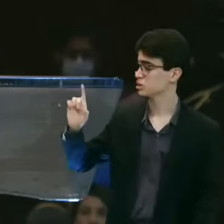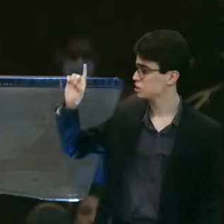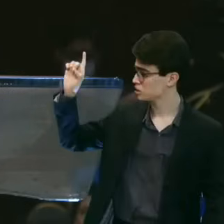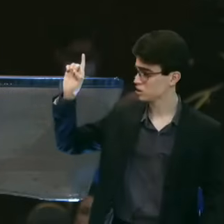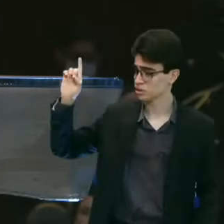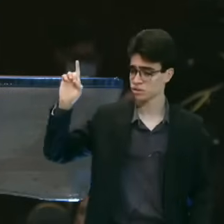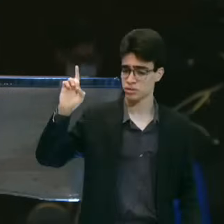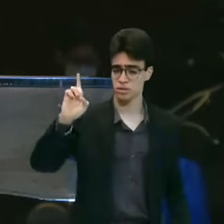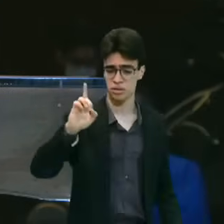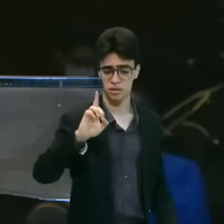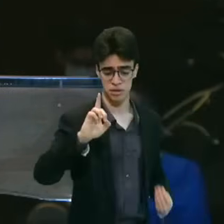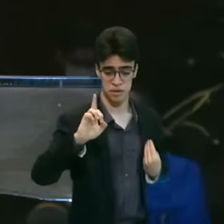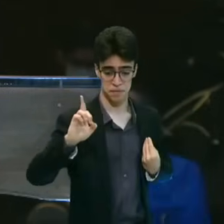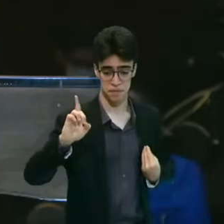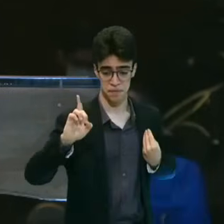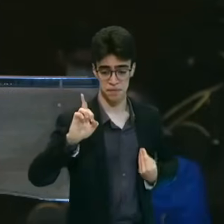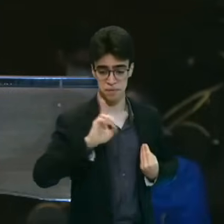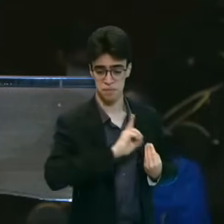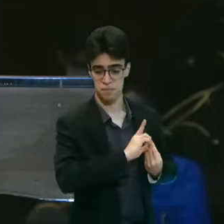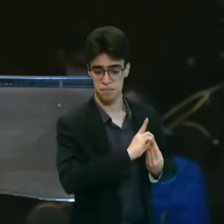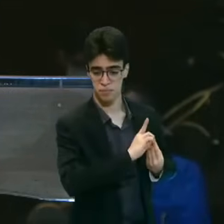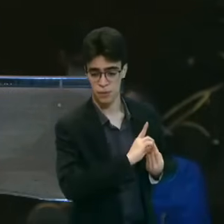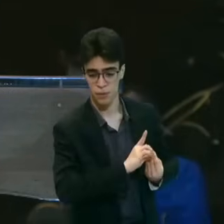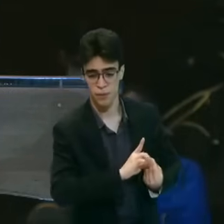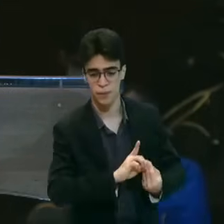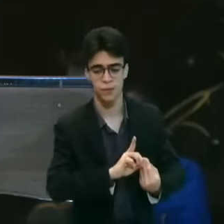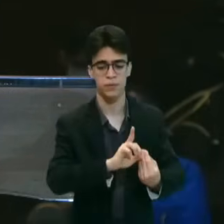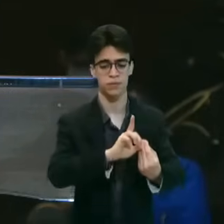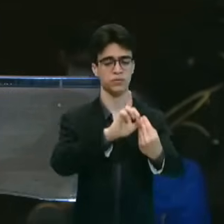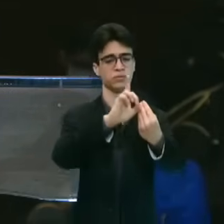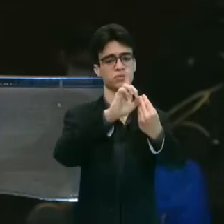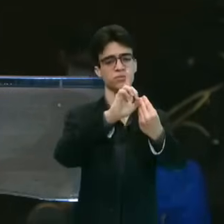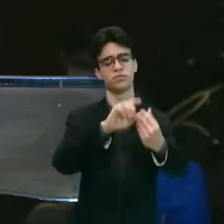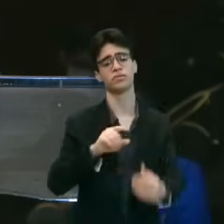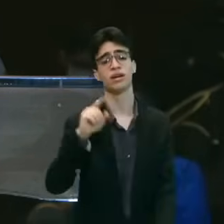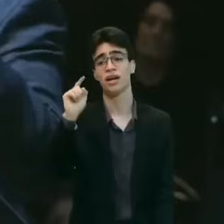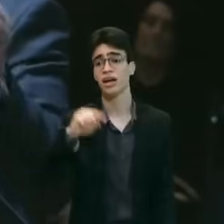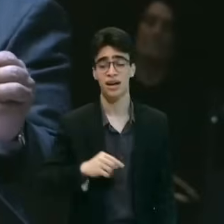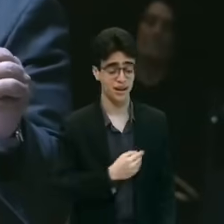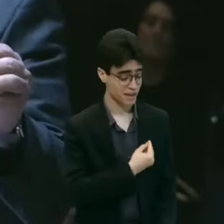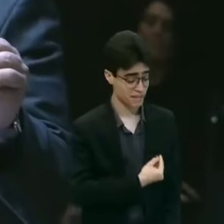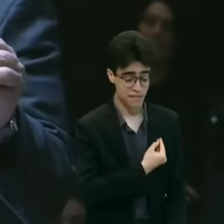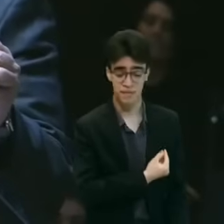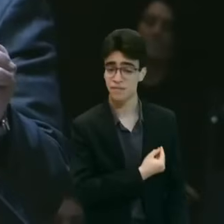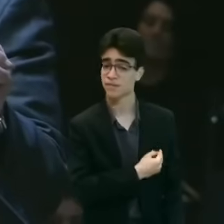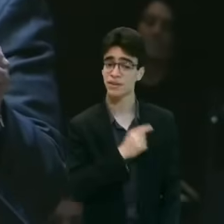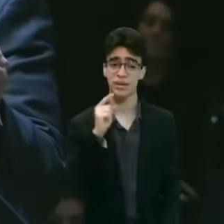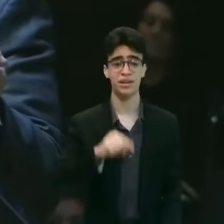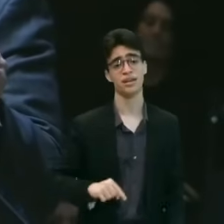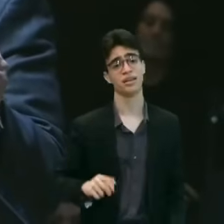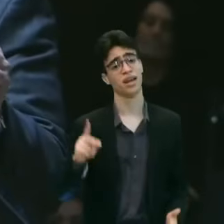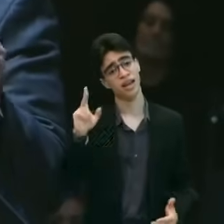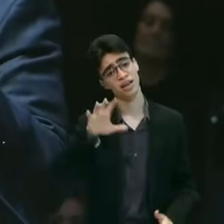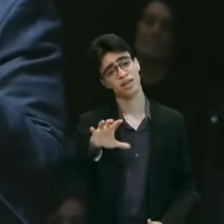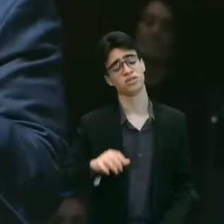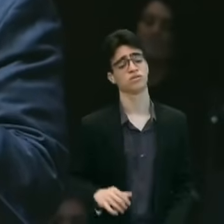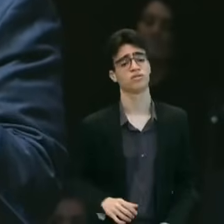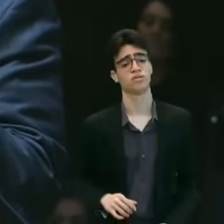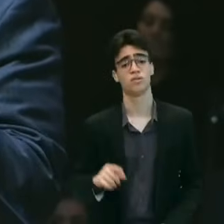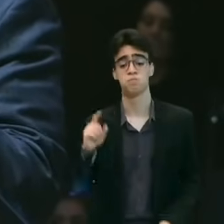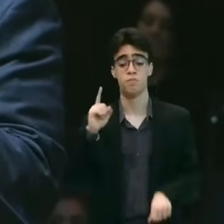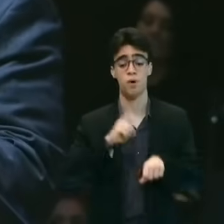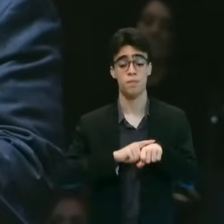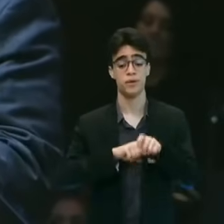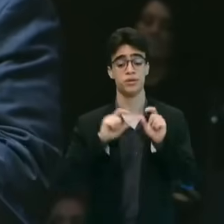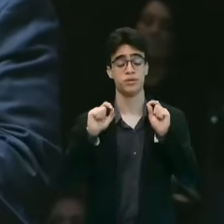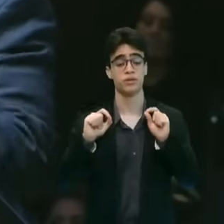e esse é o princípio da vida, princípio da vida espiritual. É aquele